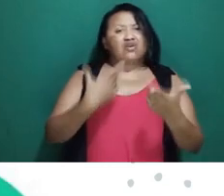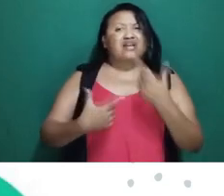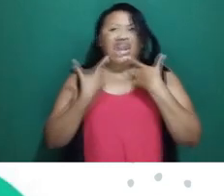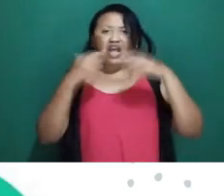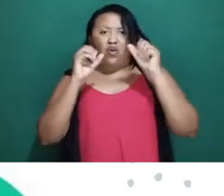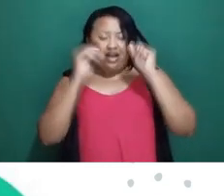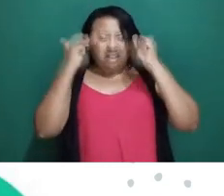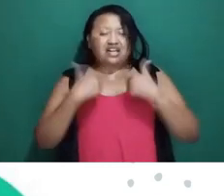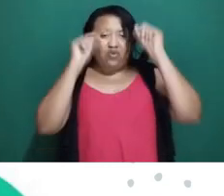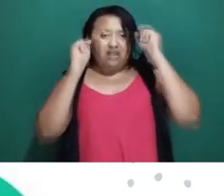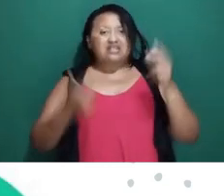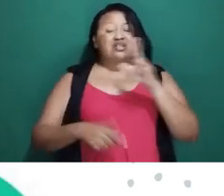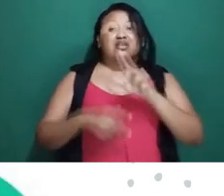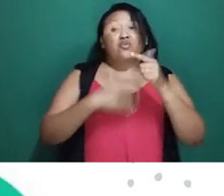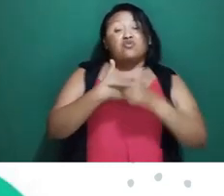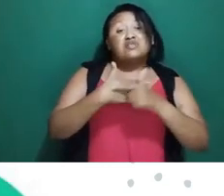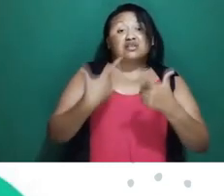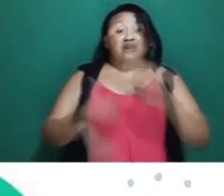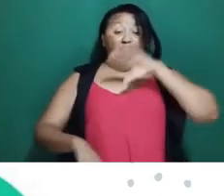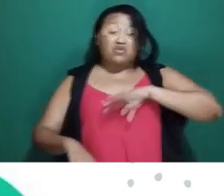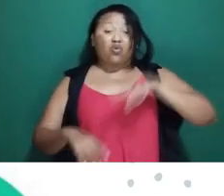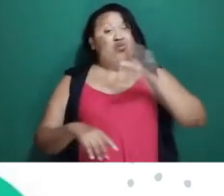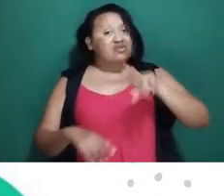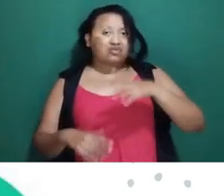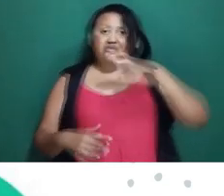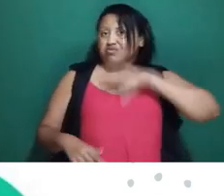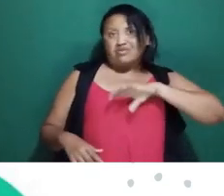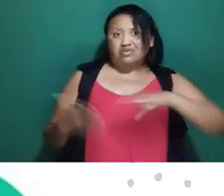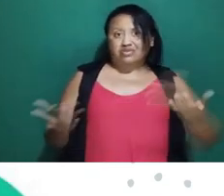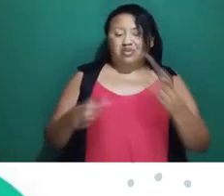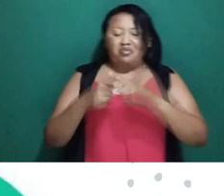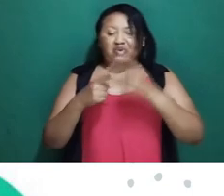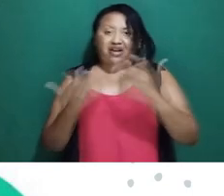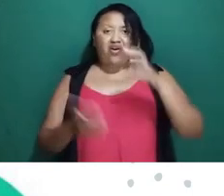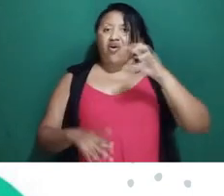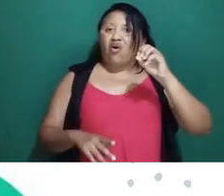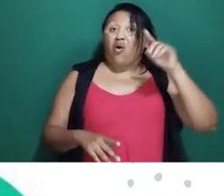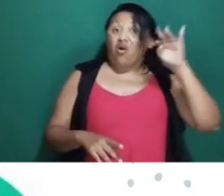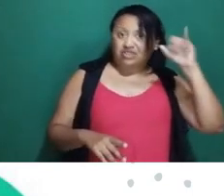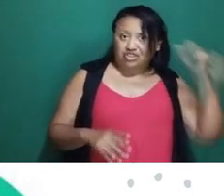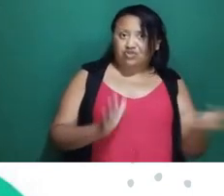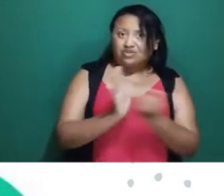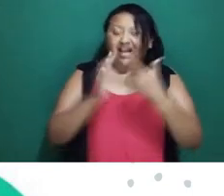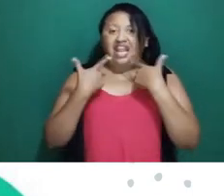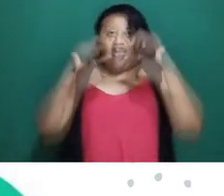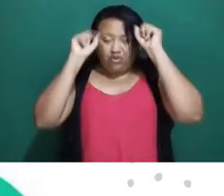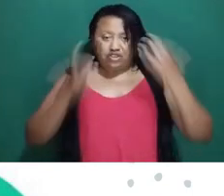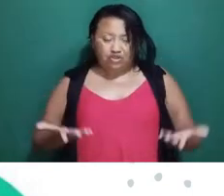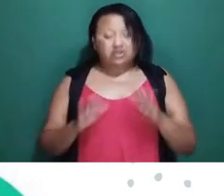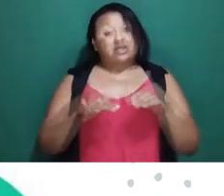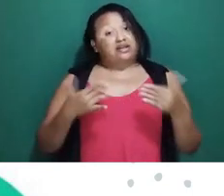utilizando a própria língua portuguesa que é um código é um código de simples é um código linguístico